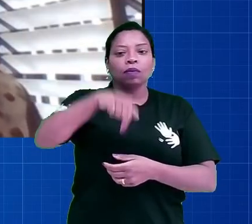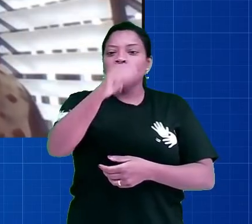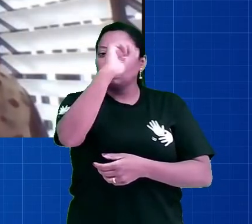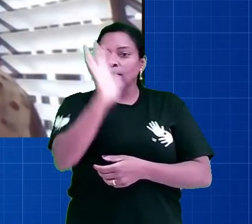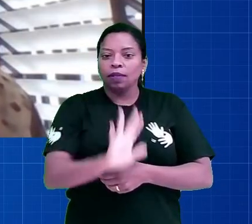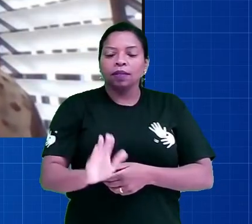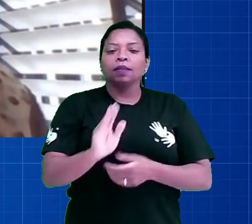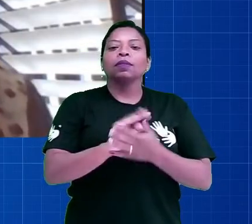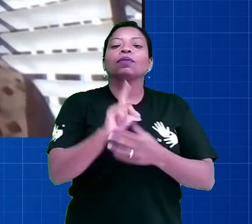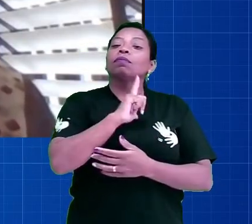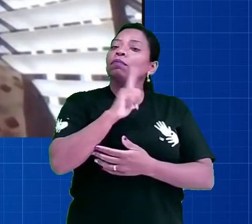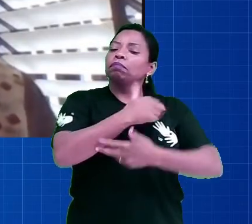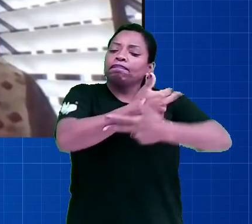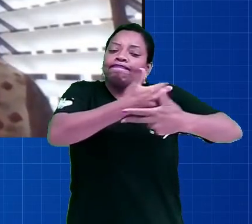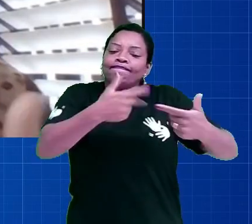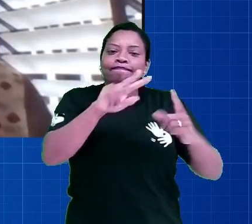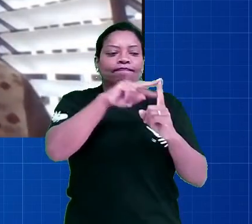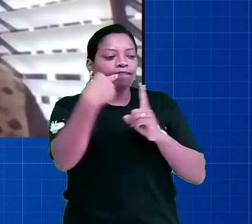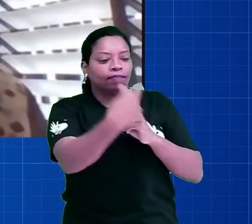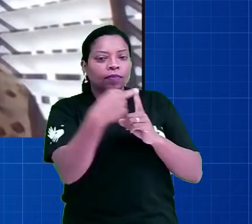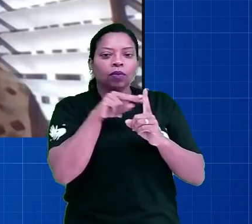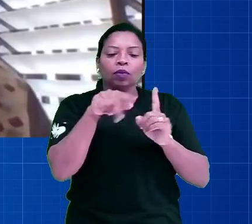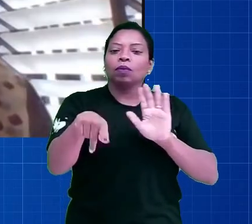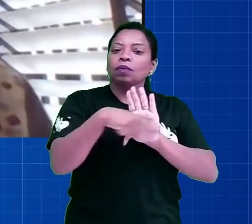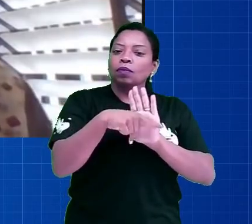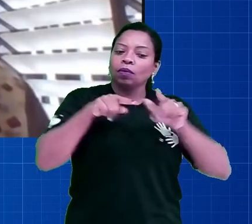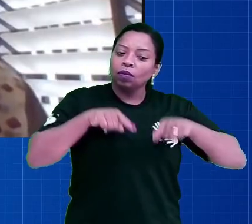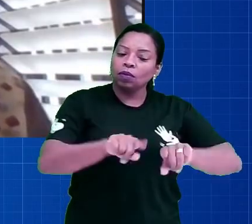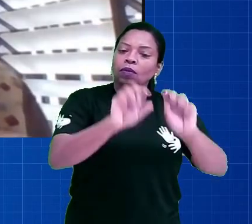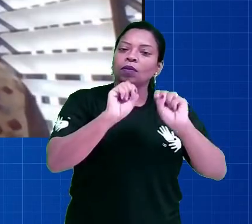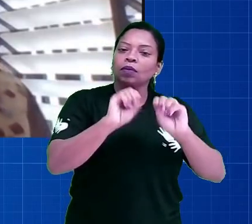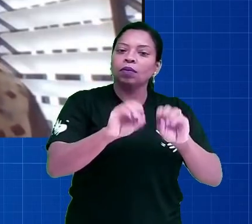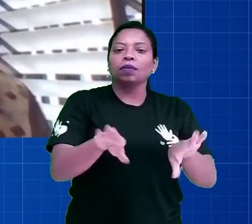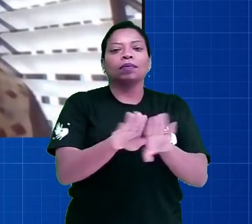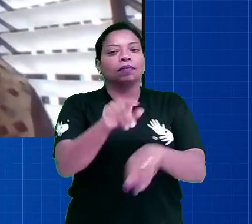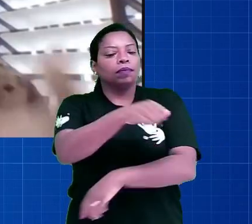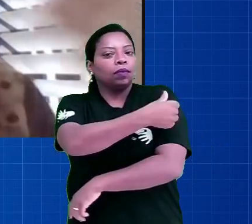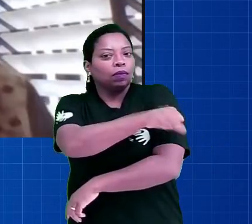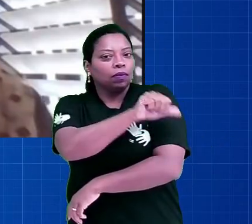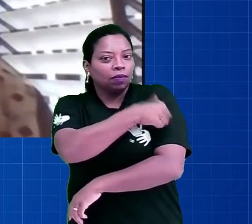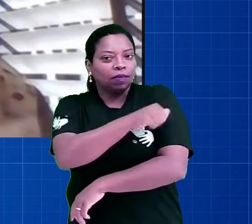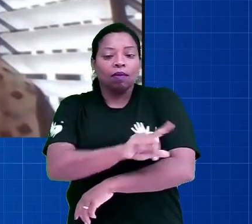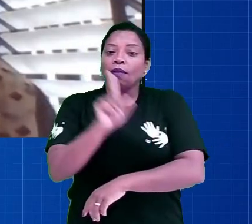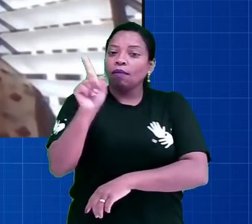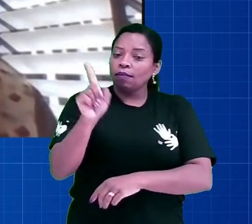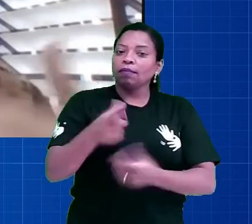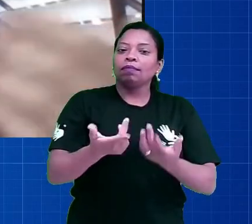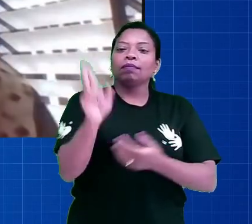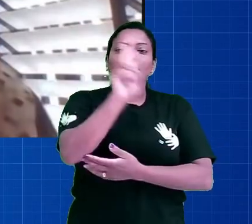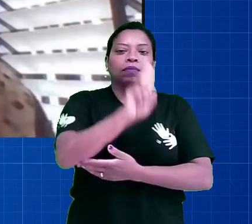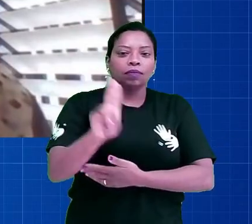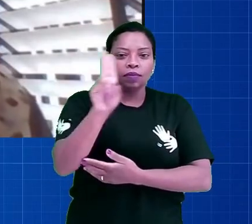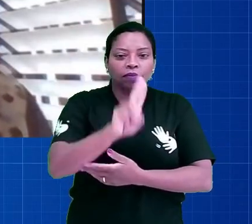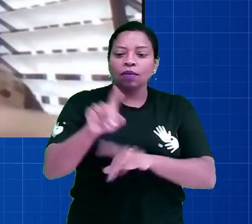no norte do país. Então, a gente acaba tendo aí N perspectivas. No Rio, né, também nós temos